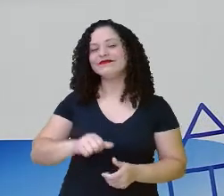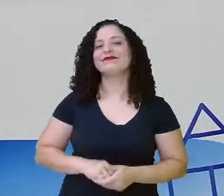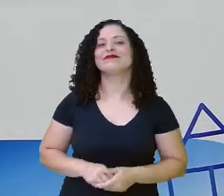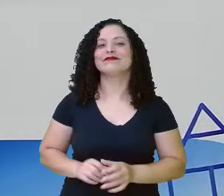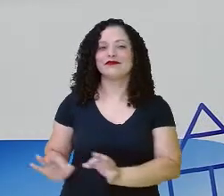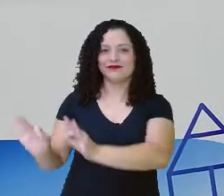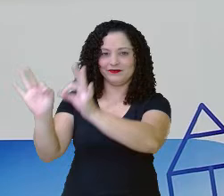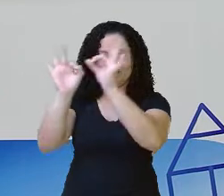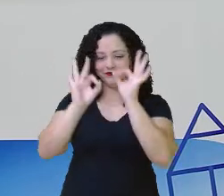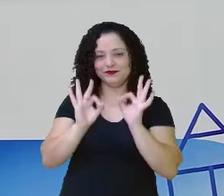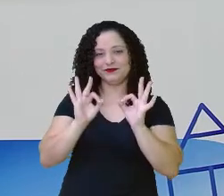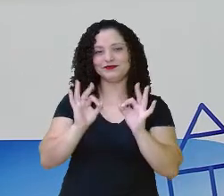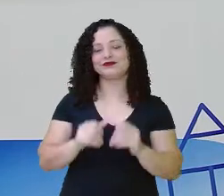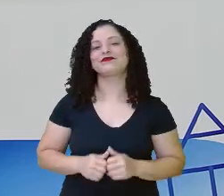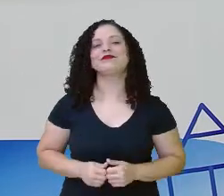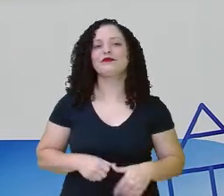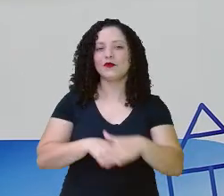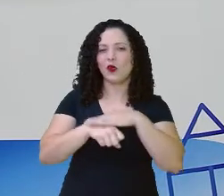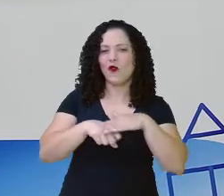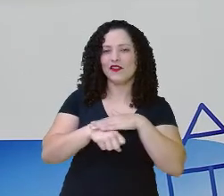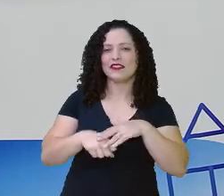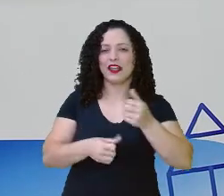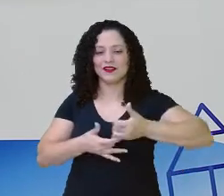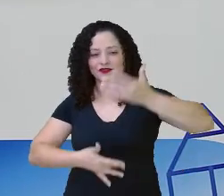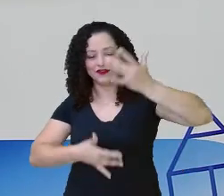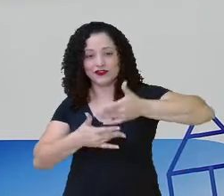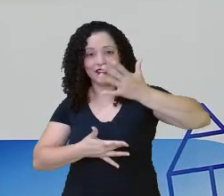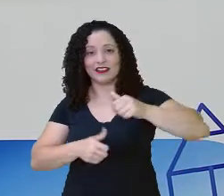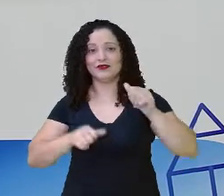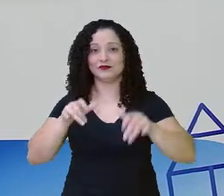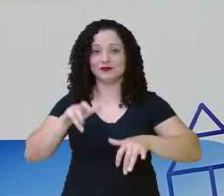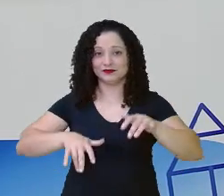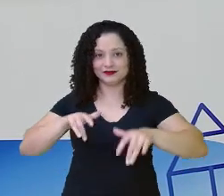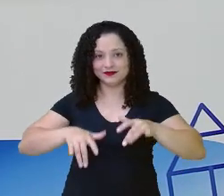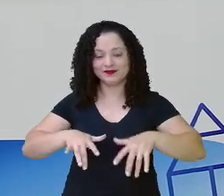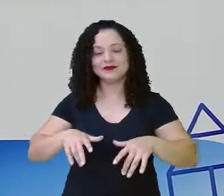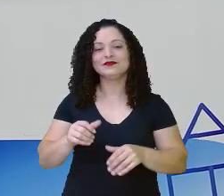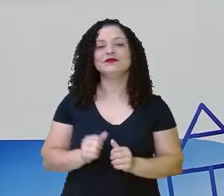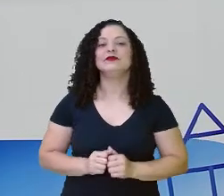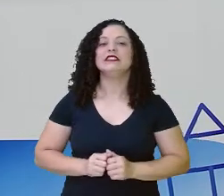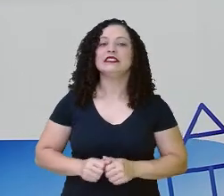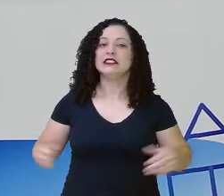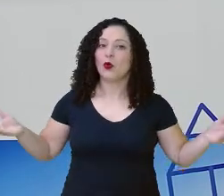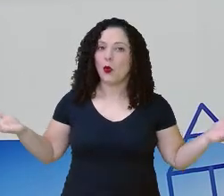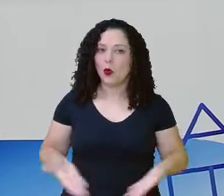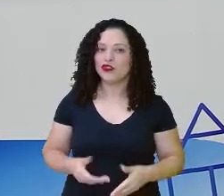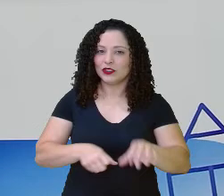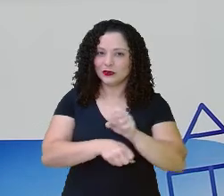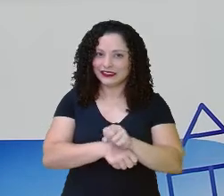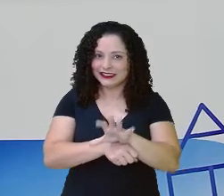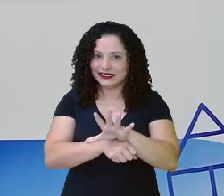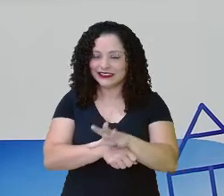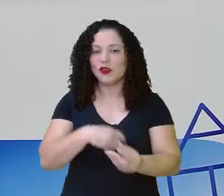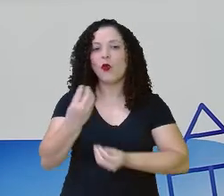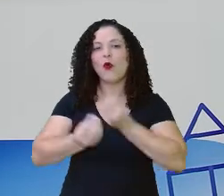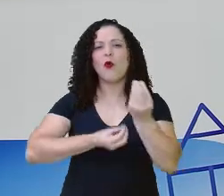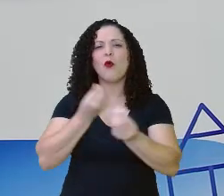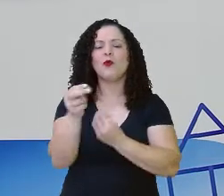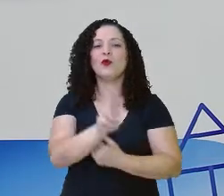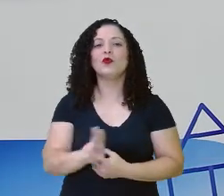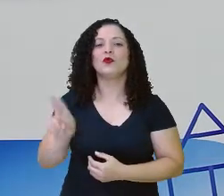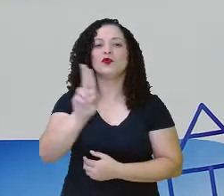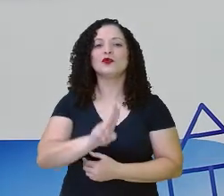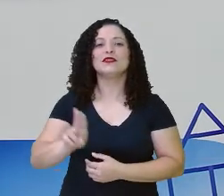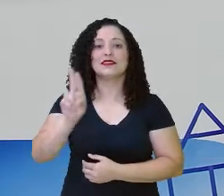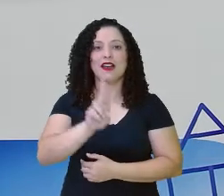por aí, fica conversando com a professora que está ali no chat. E hoje também eu vou dar uma dica de como a gente pode reaproveitar